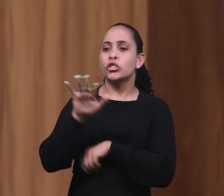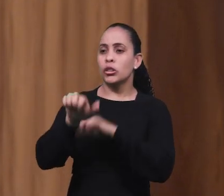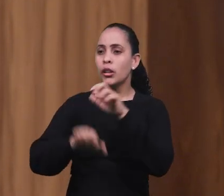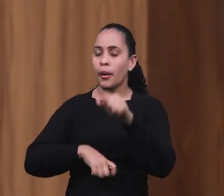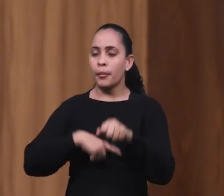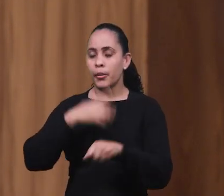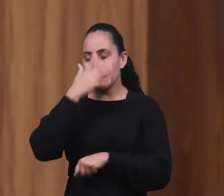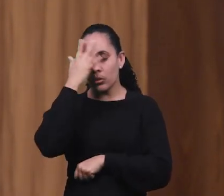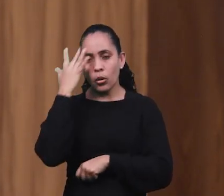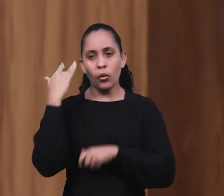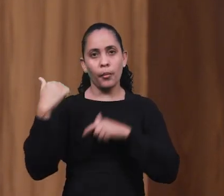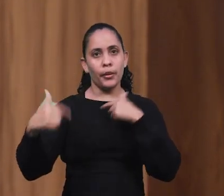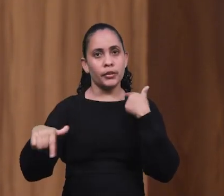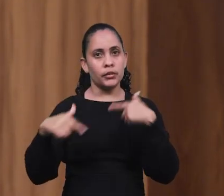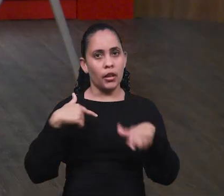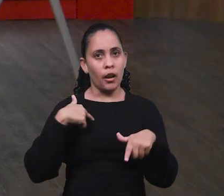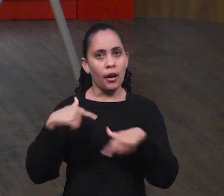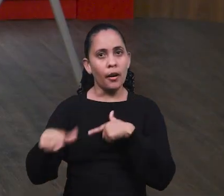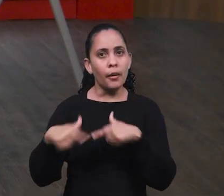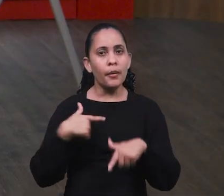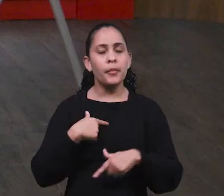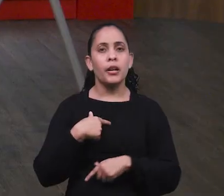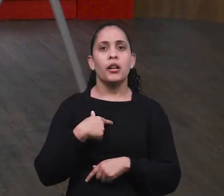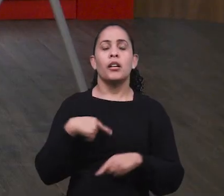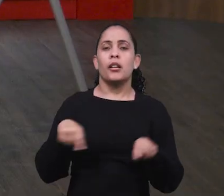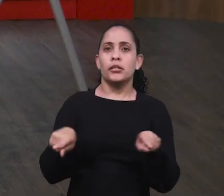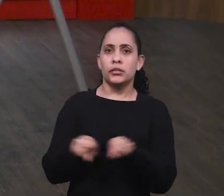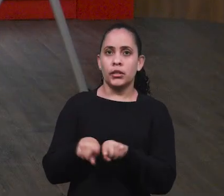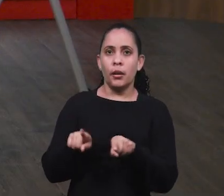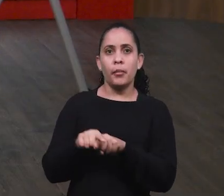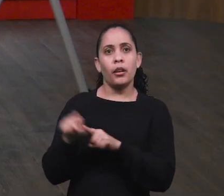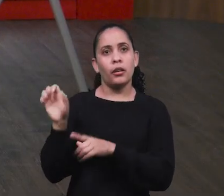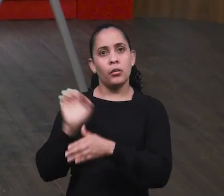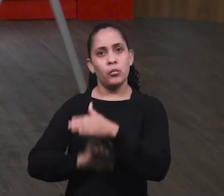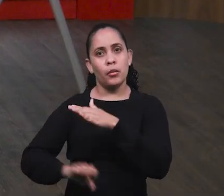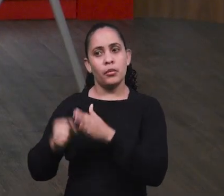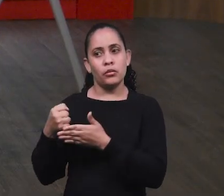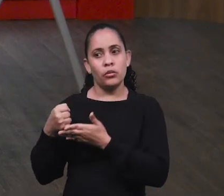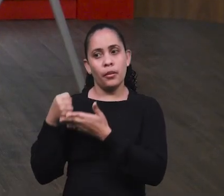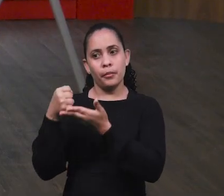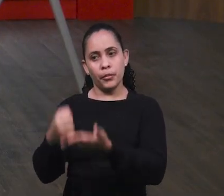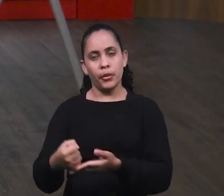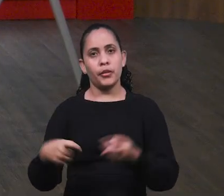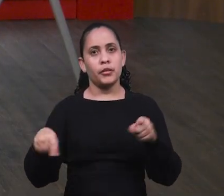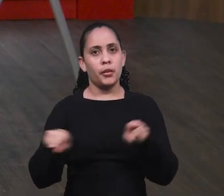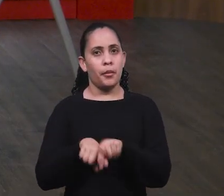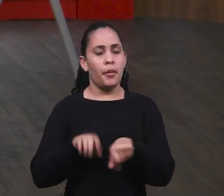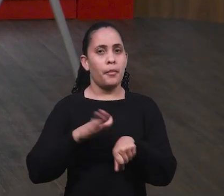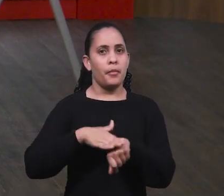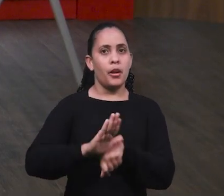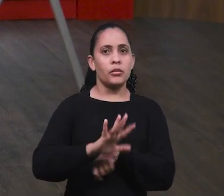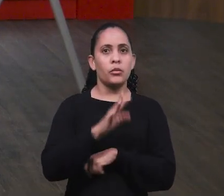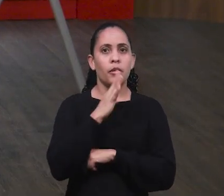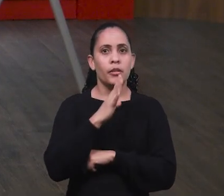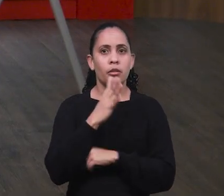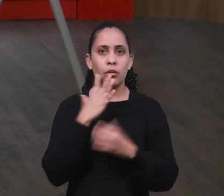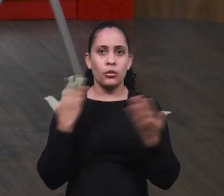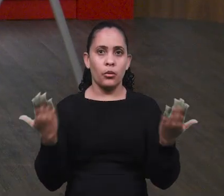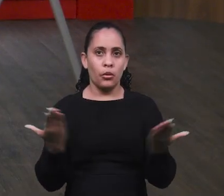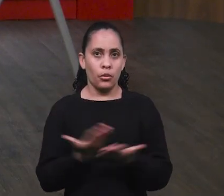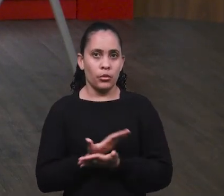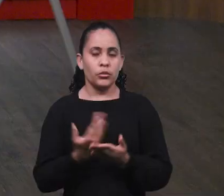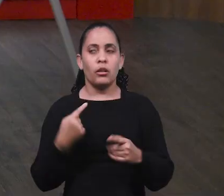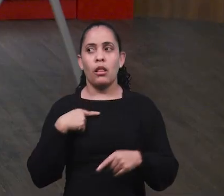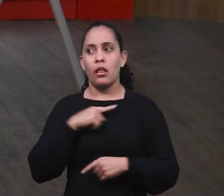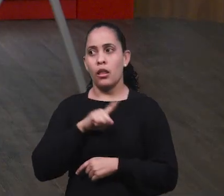Contratar profissionais. Isso. É contador, Isso. é uma empresa... existe a empresa mais conhecida no mercado hoje popular, é